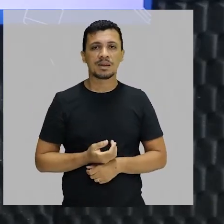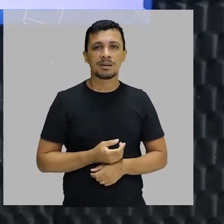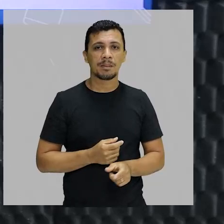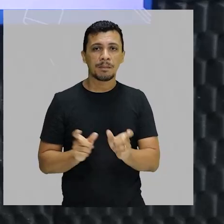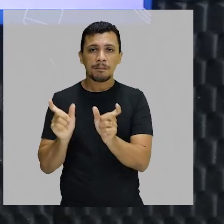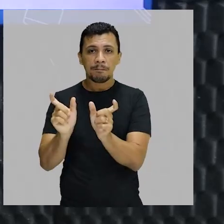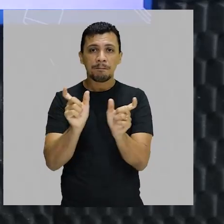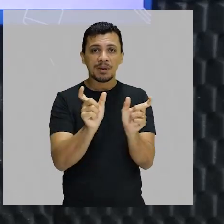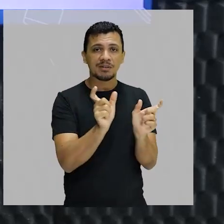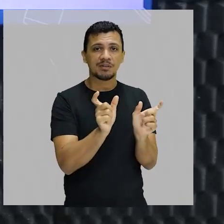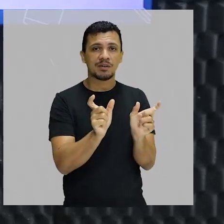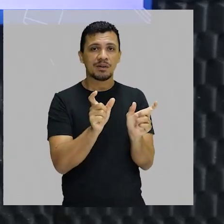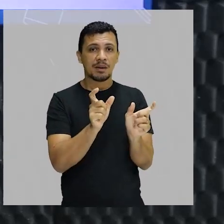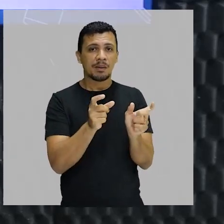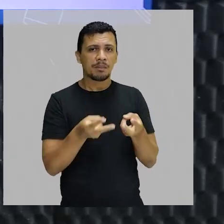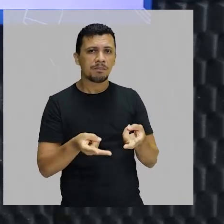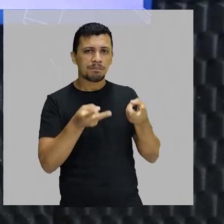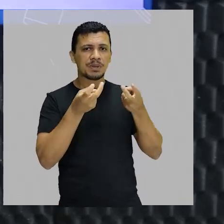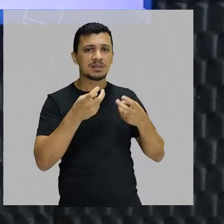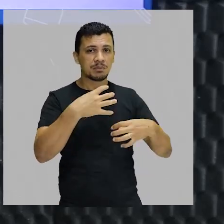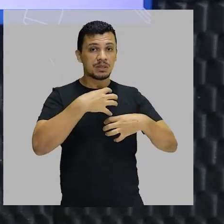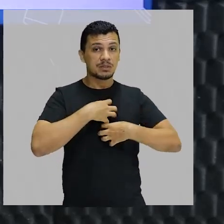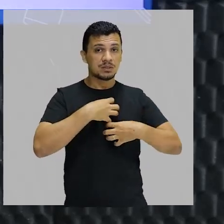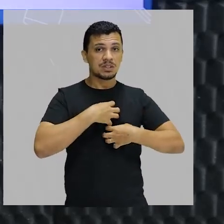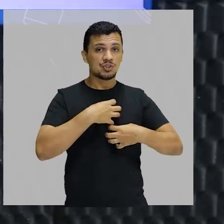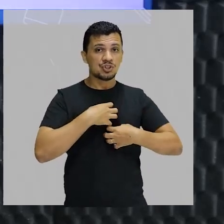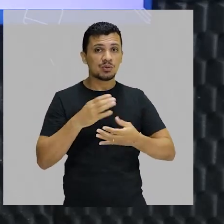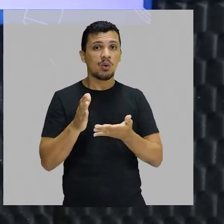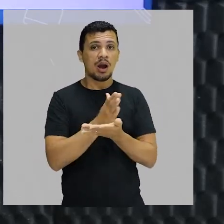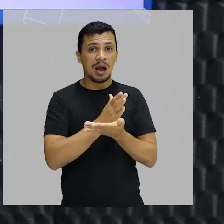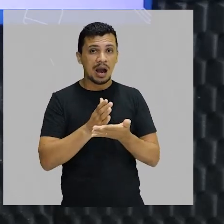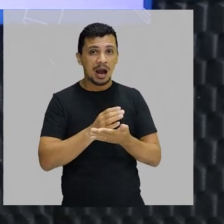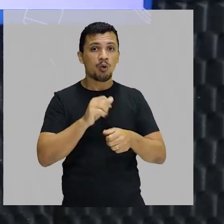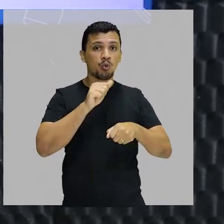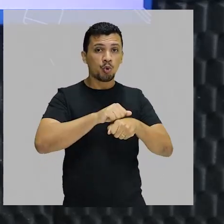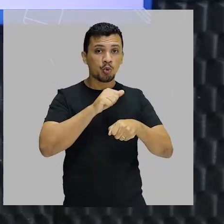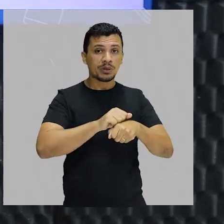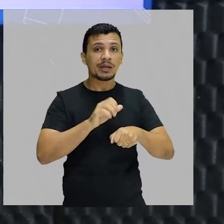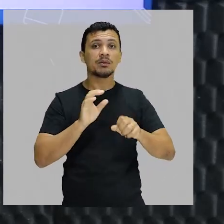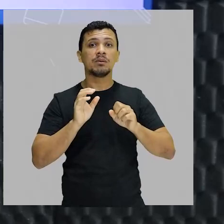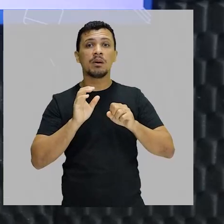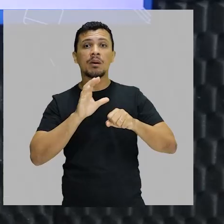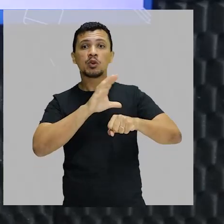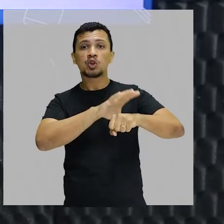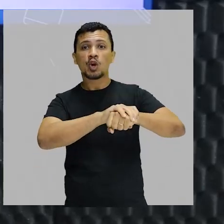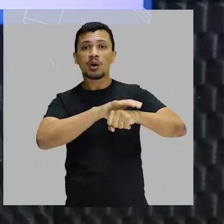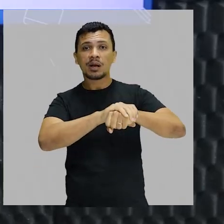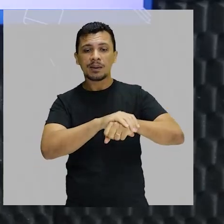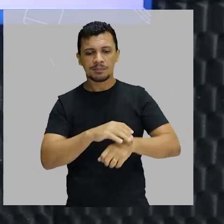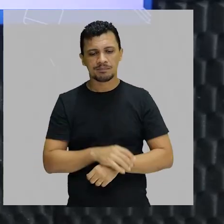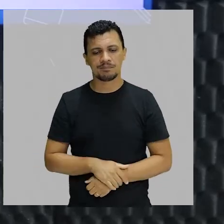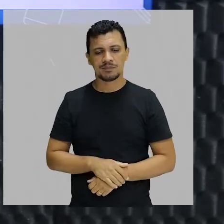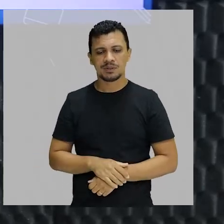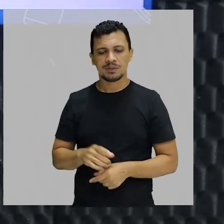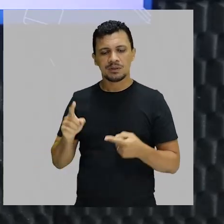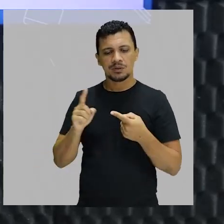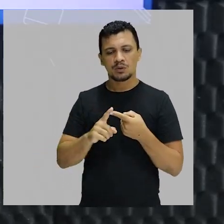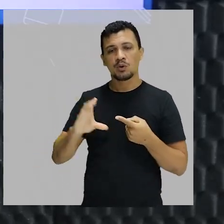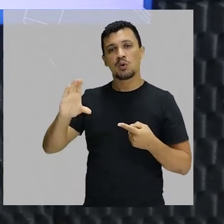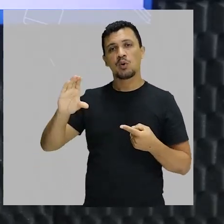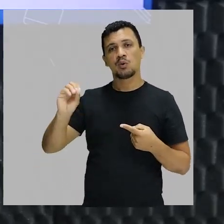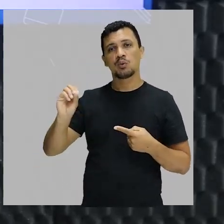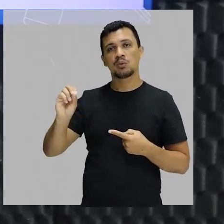dos sentidos, algo concreto que eu posso tocar. Então, el coche, que é o carro, tá?